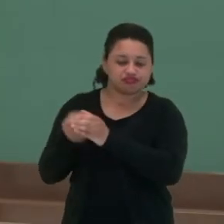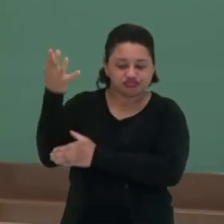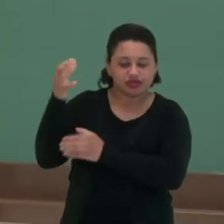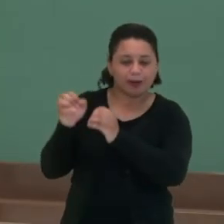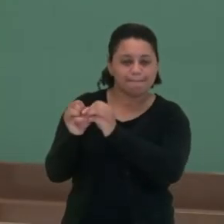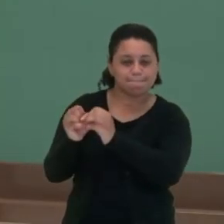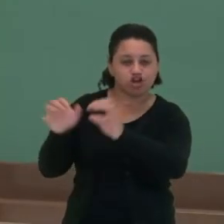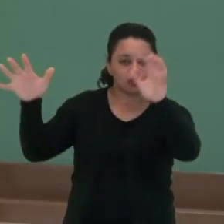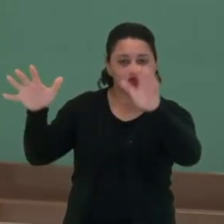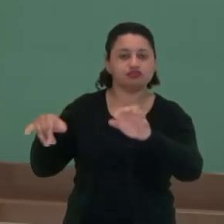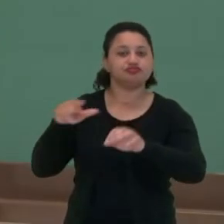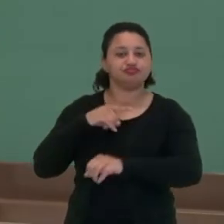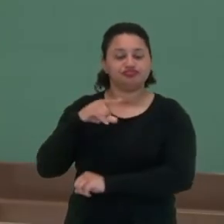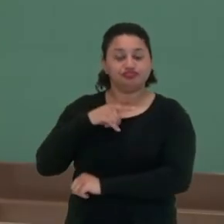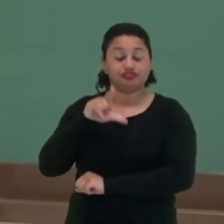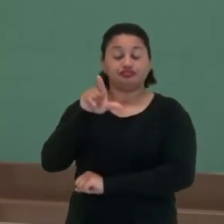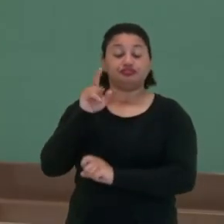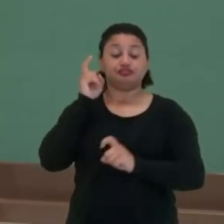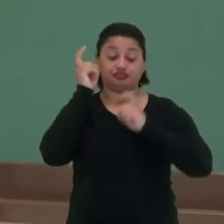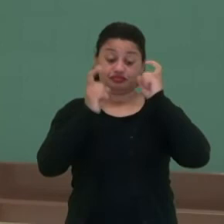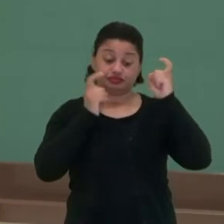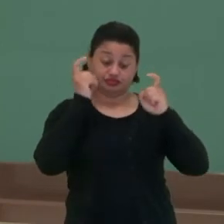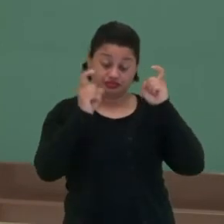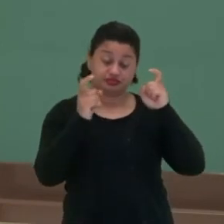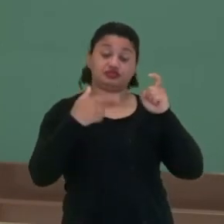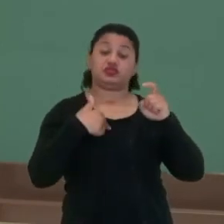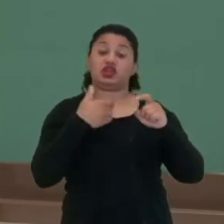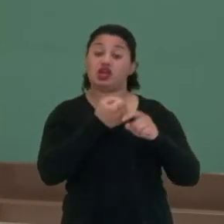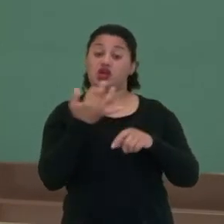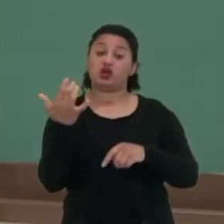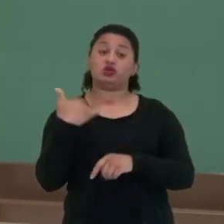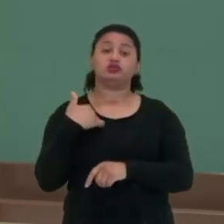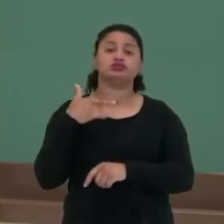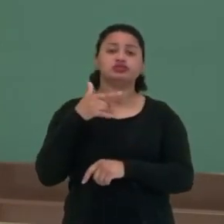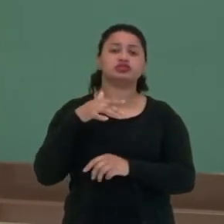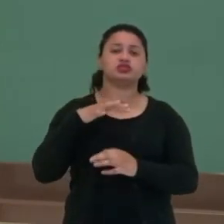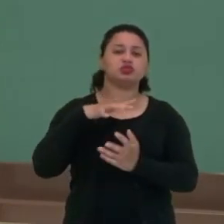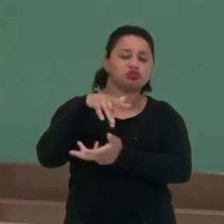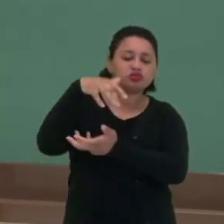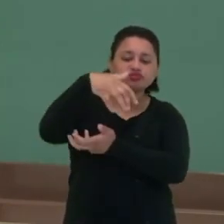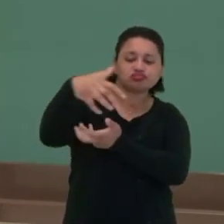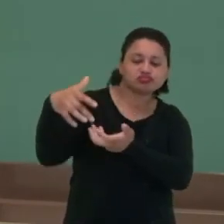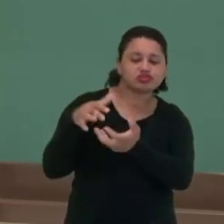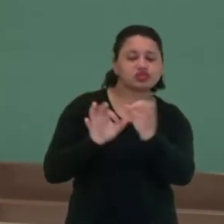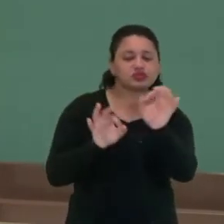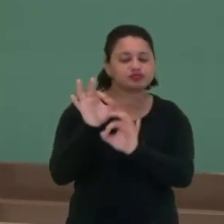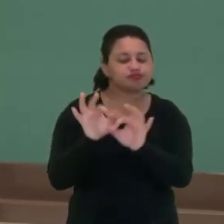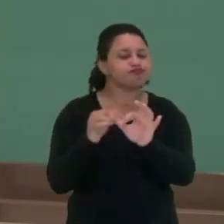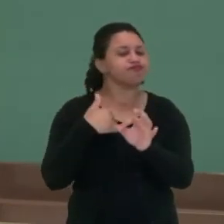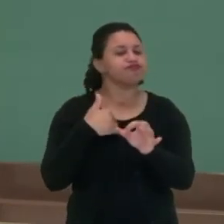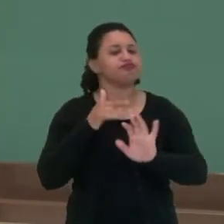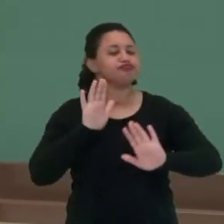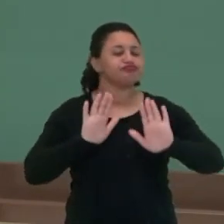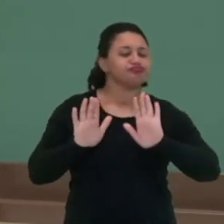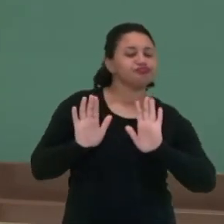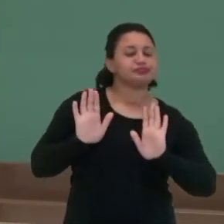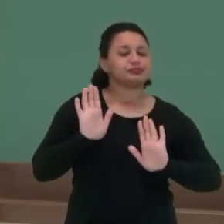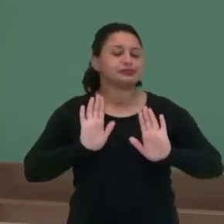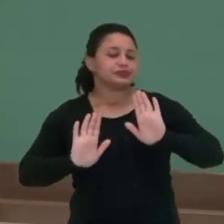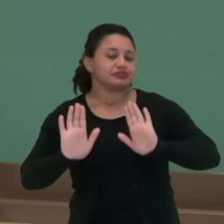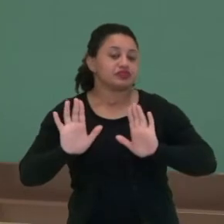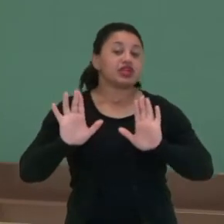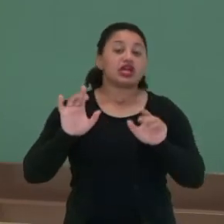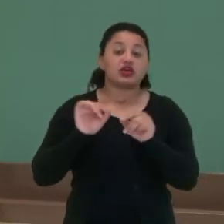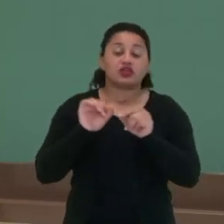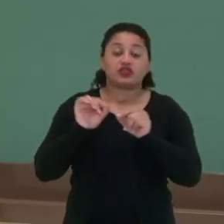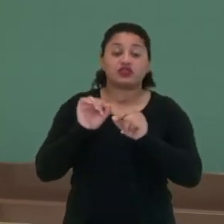armas nucleares causou uma preocupação por parte de organismos internacionais que gerou um clima de hostilidade e resultou